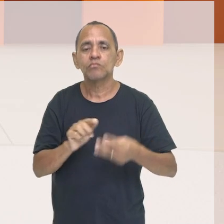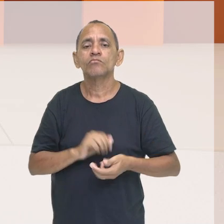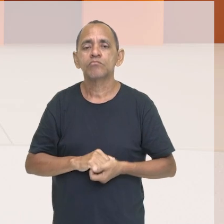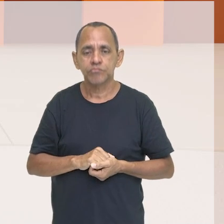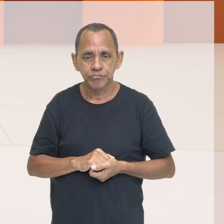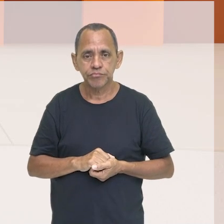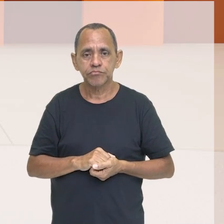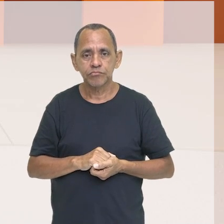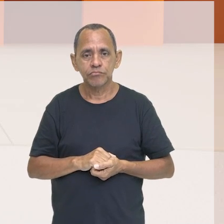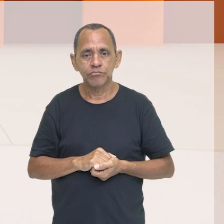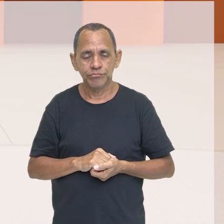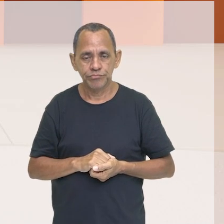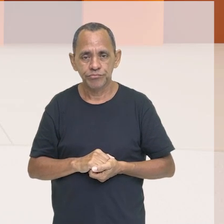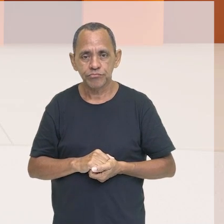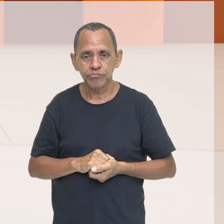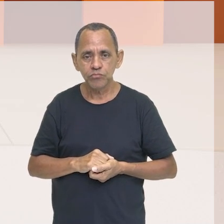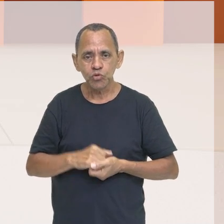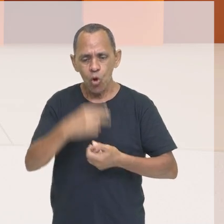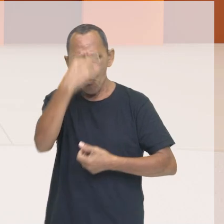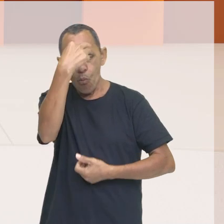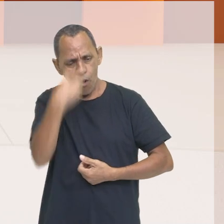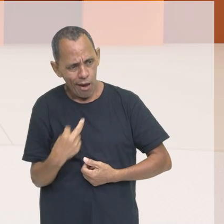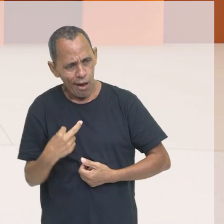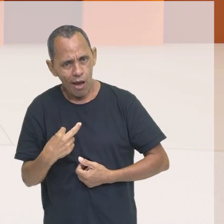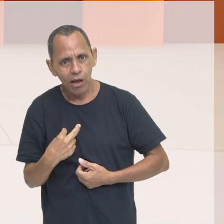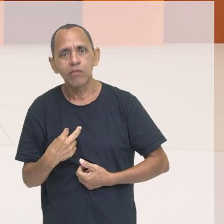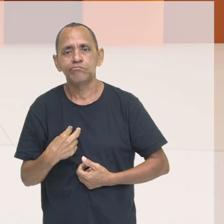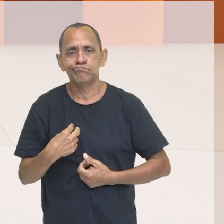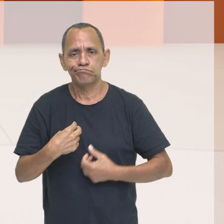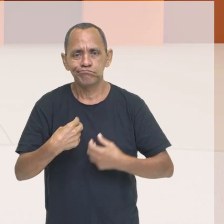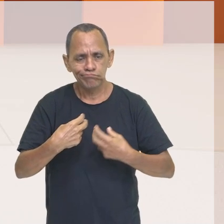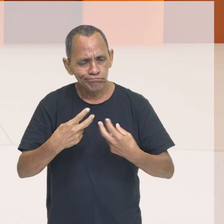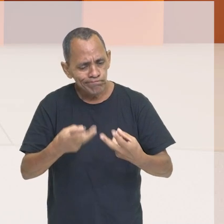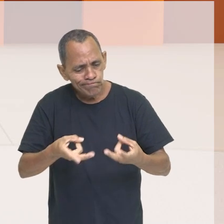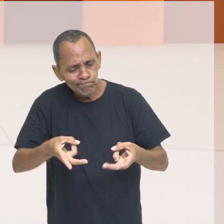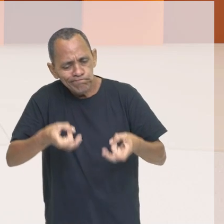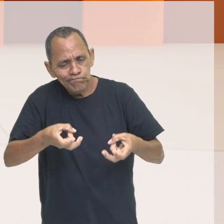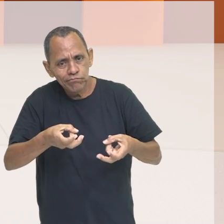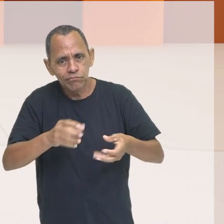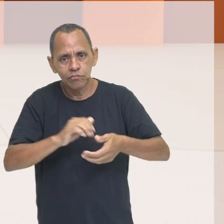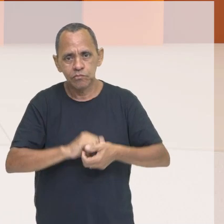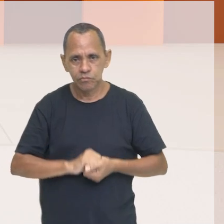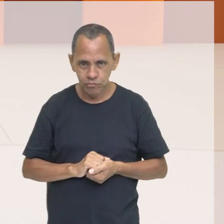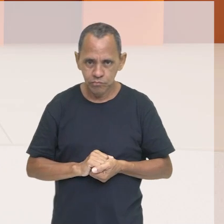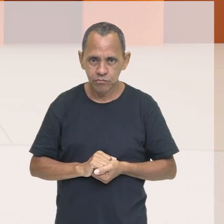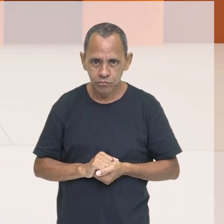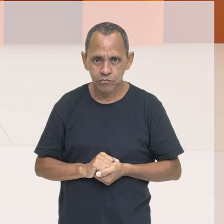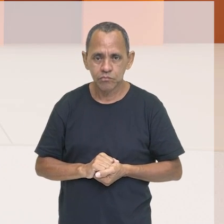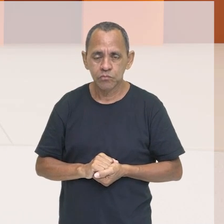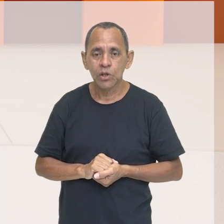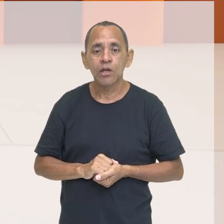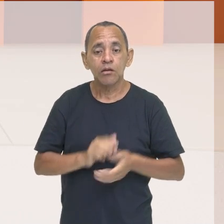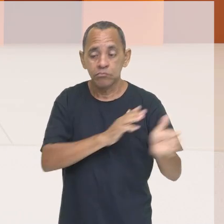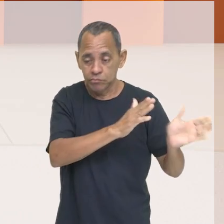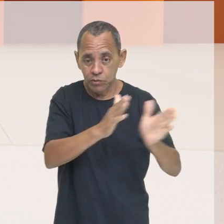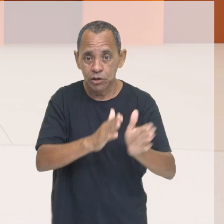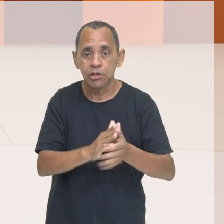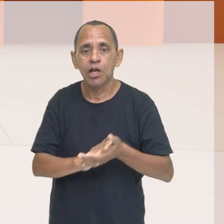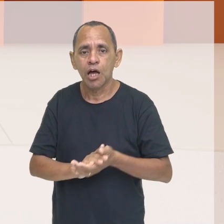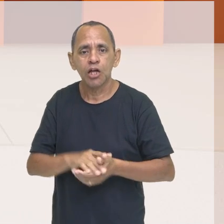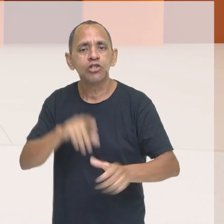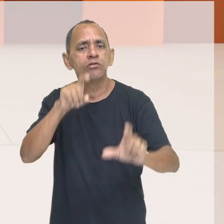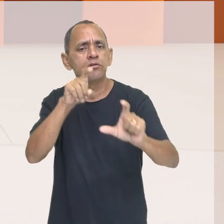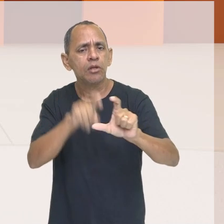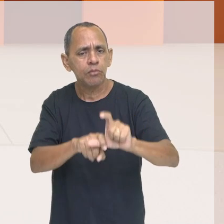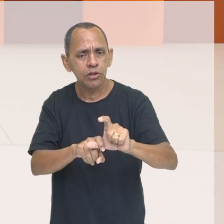recíproco ocorre entre pais e filhos e está intimamente ligado às etapas de dependência absoluta e dependência relativa,